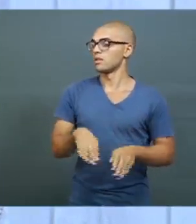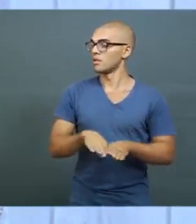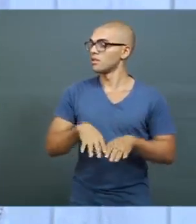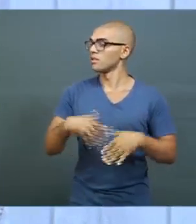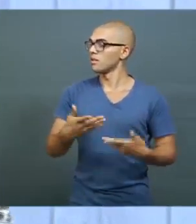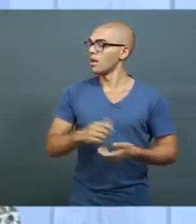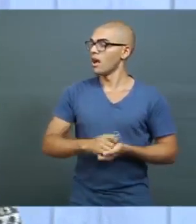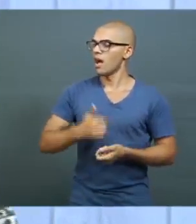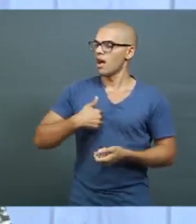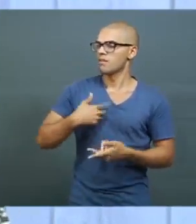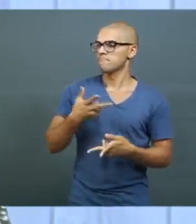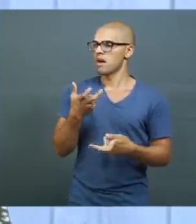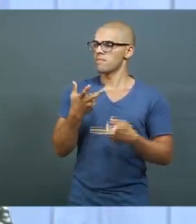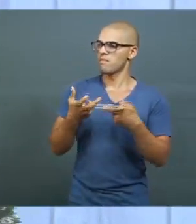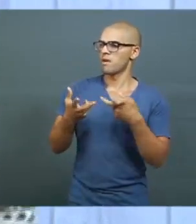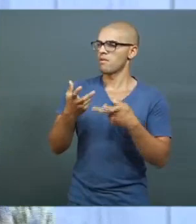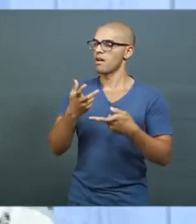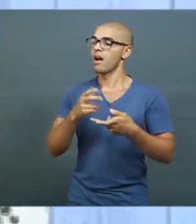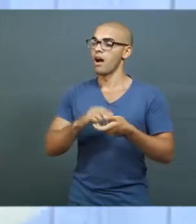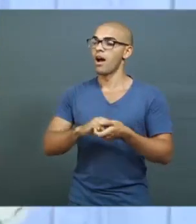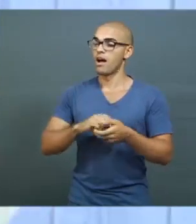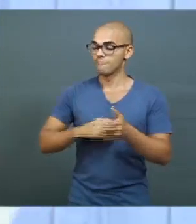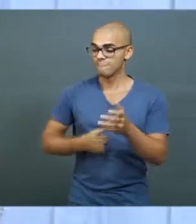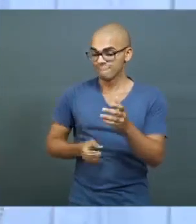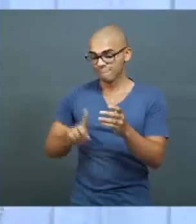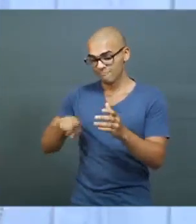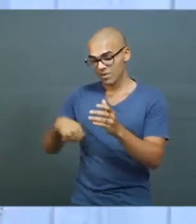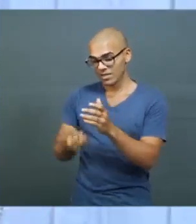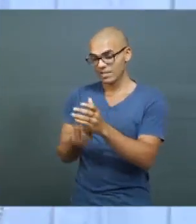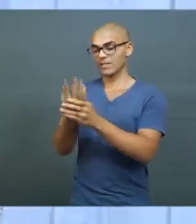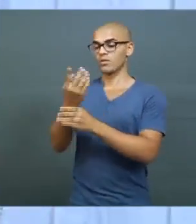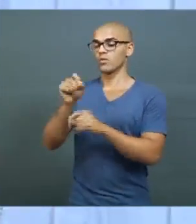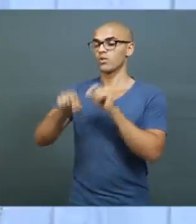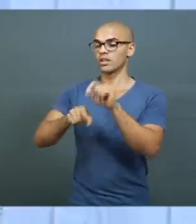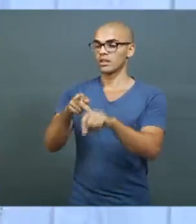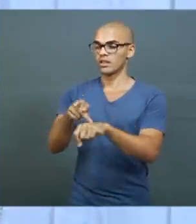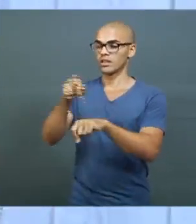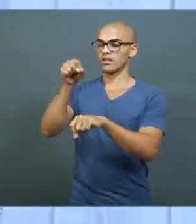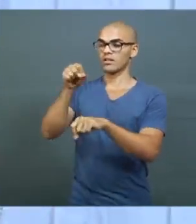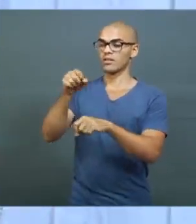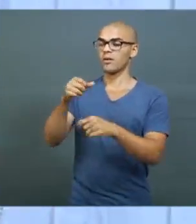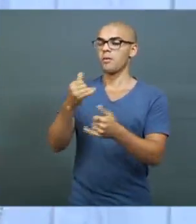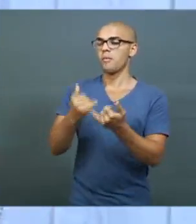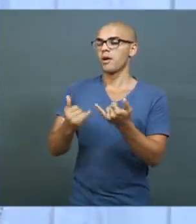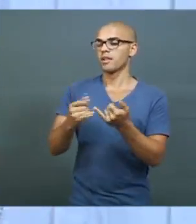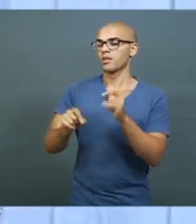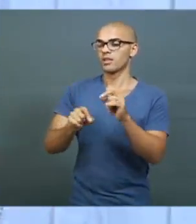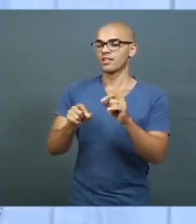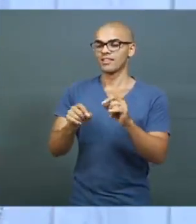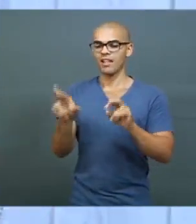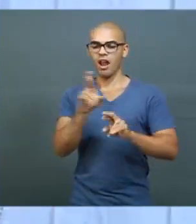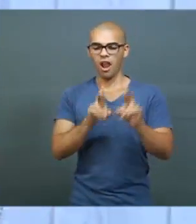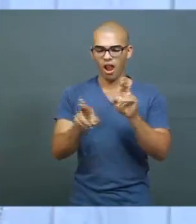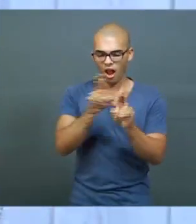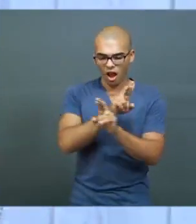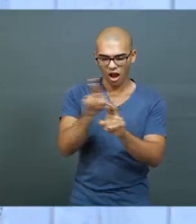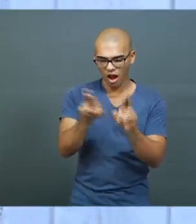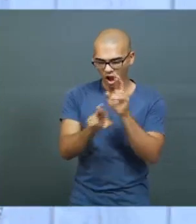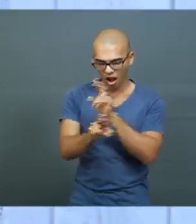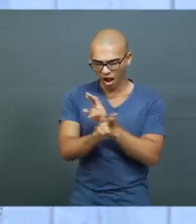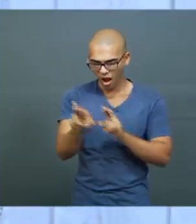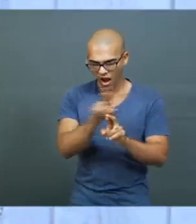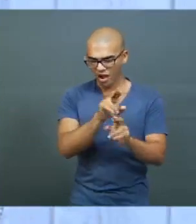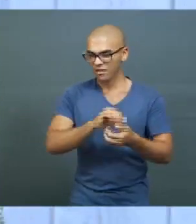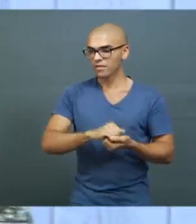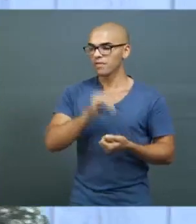daí que nós criamos também a nossa pós-graduação. Então, isso vai se retroalimentando. Alguns professores nossos que têm trânsito grande com a